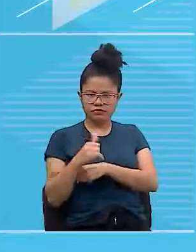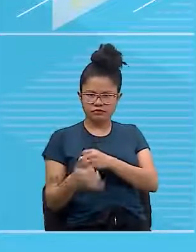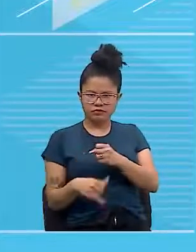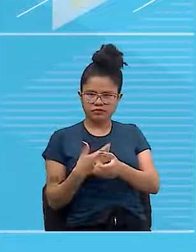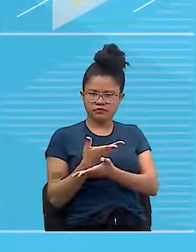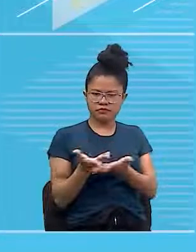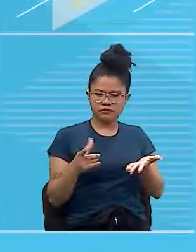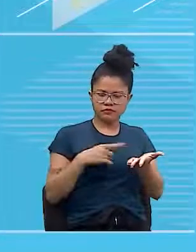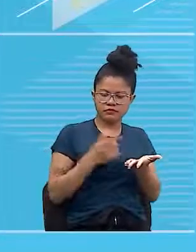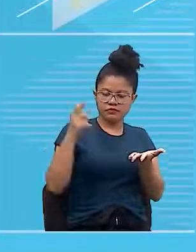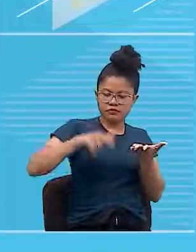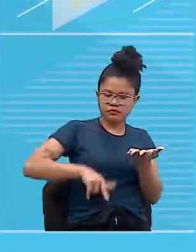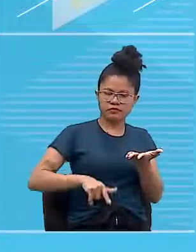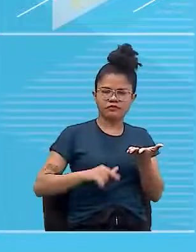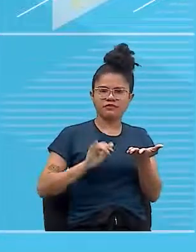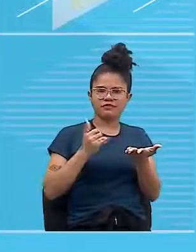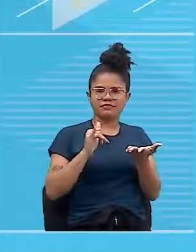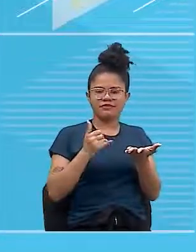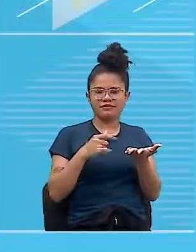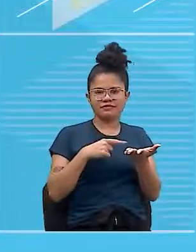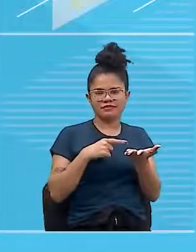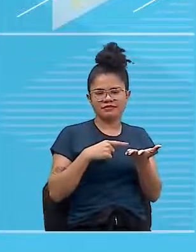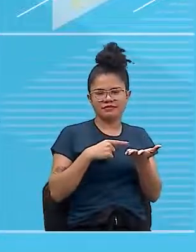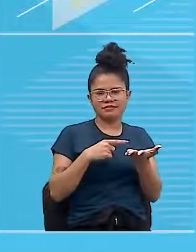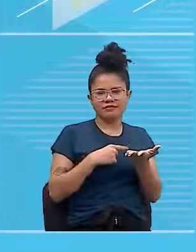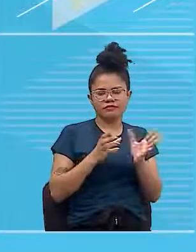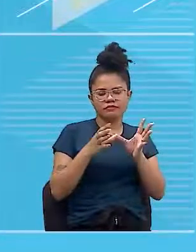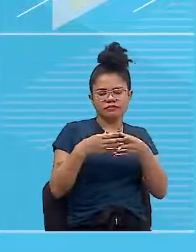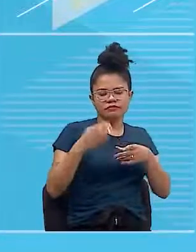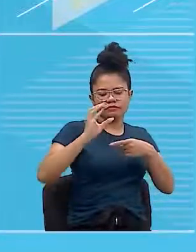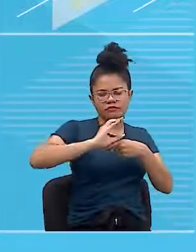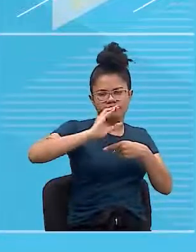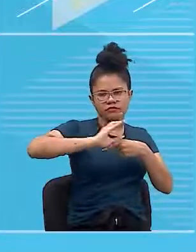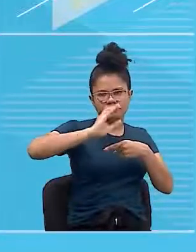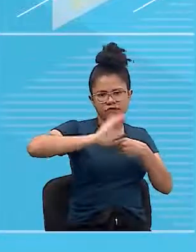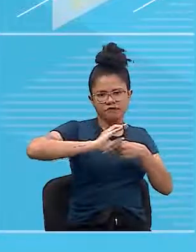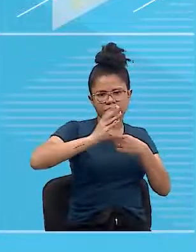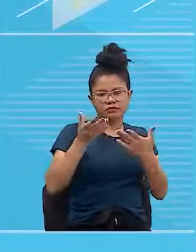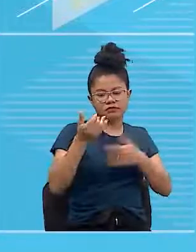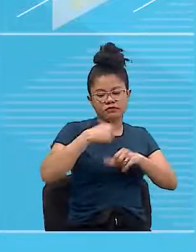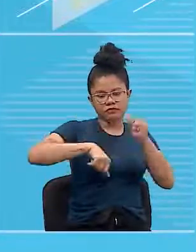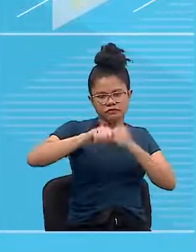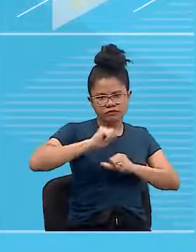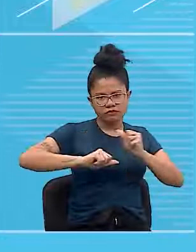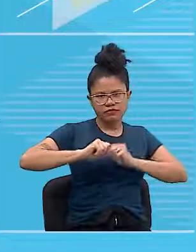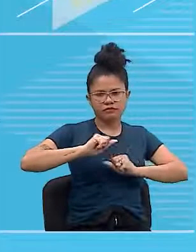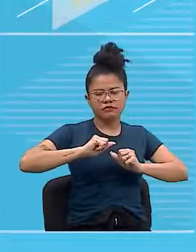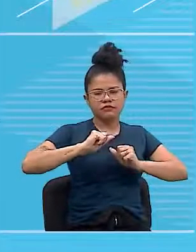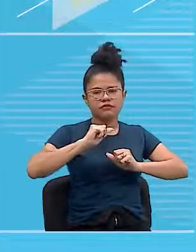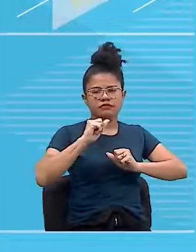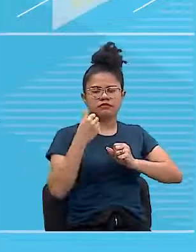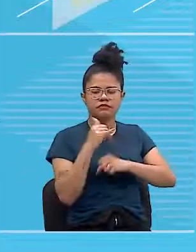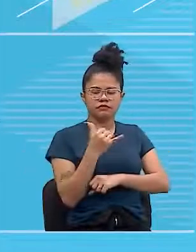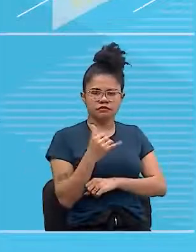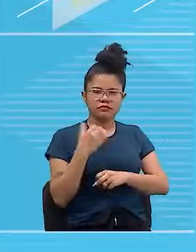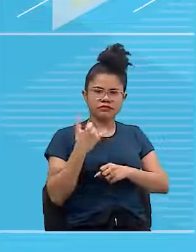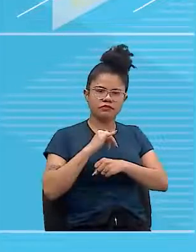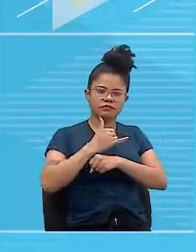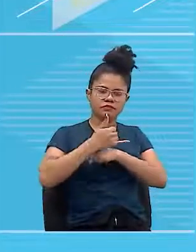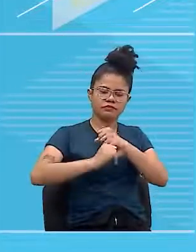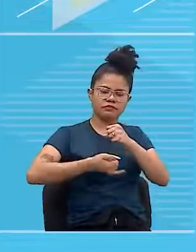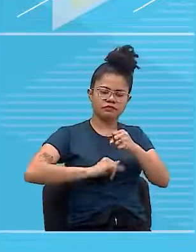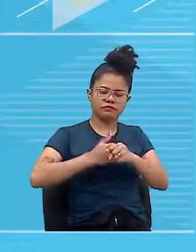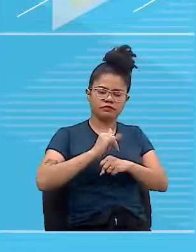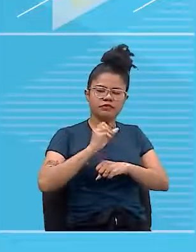tem uma outra energia envolvida se você tem uma cadeia carbônica diferente você muda também a energia da molécula tá então quando as